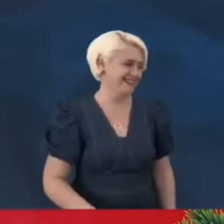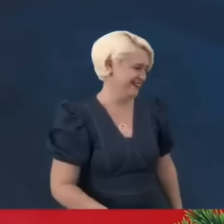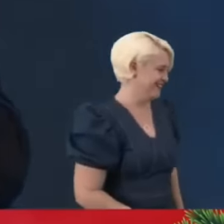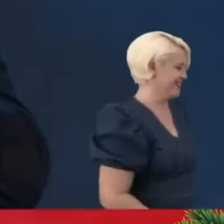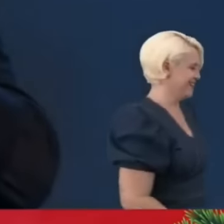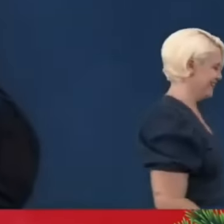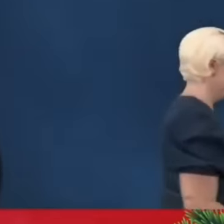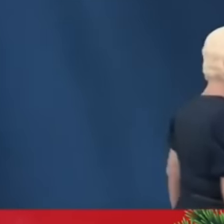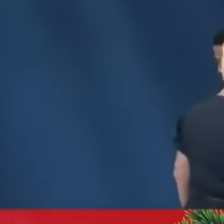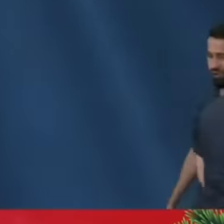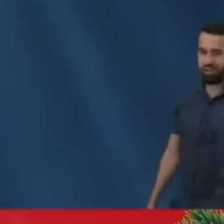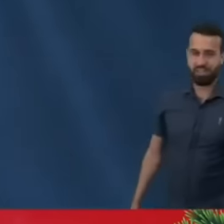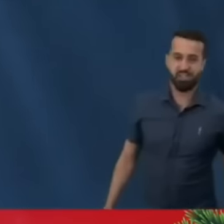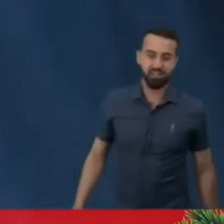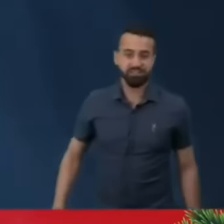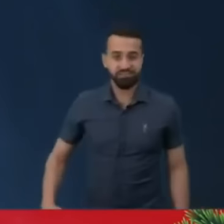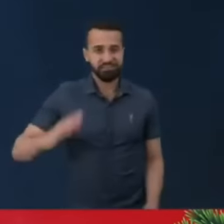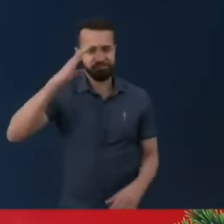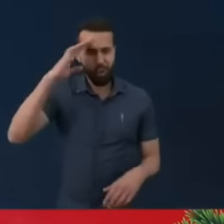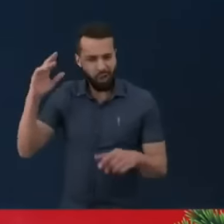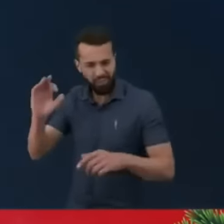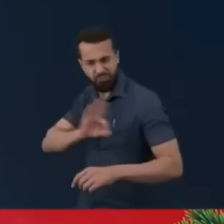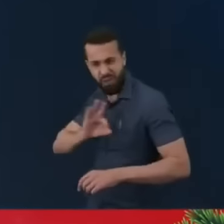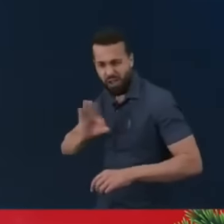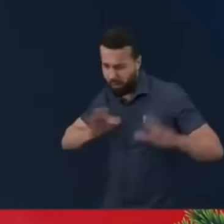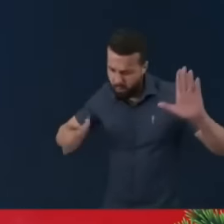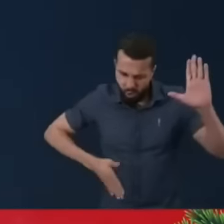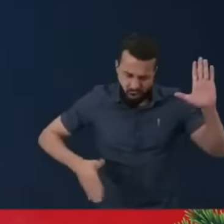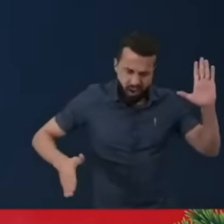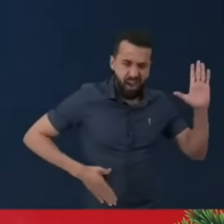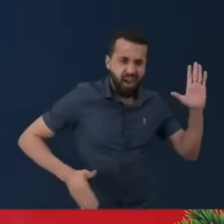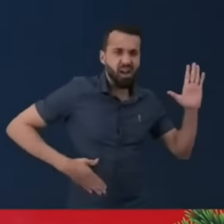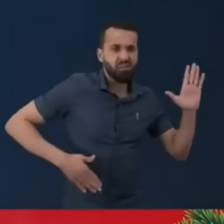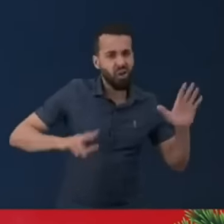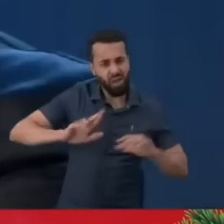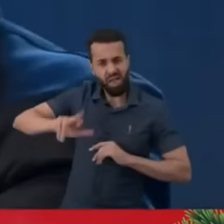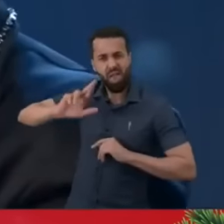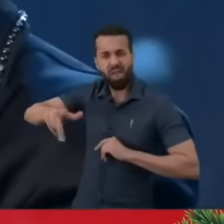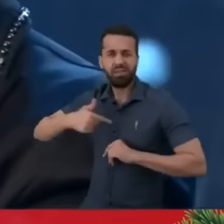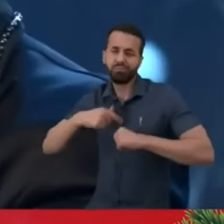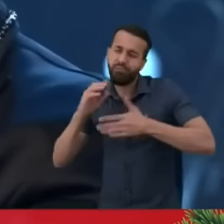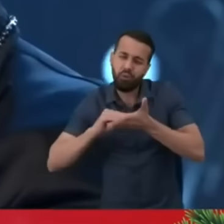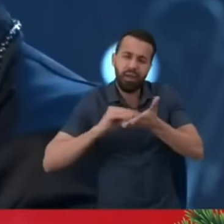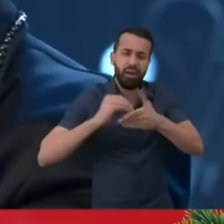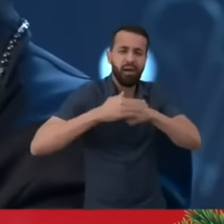seu guarda, eu não sou vagabundo, eu não sou delinquente, sou um cara carente.